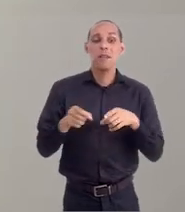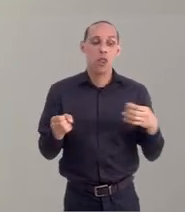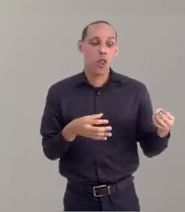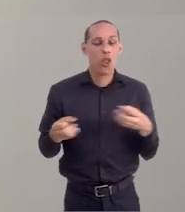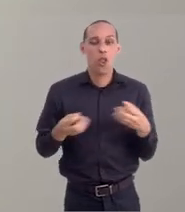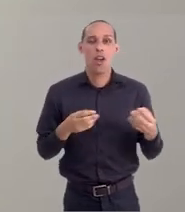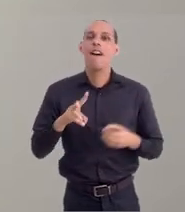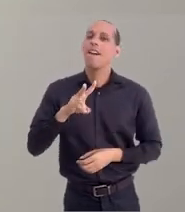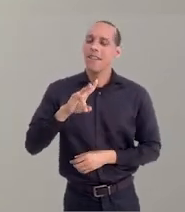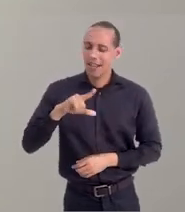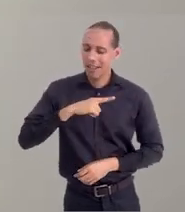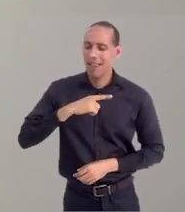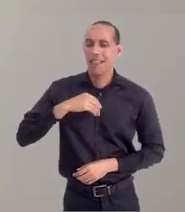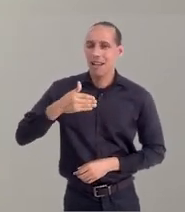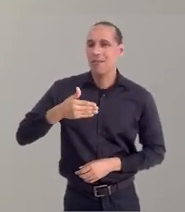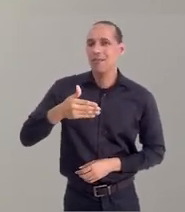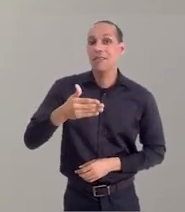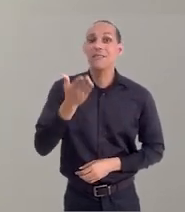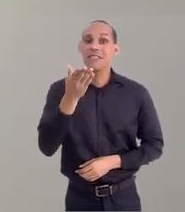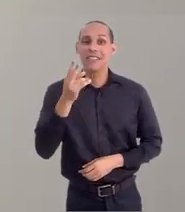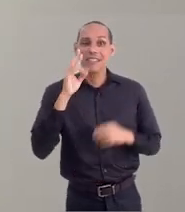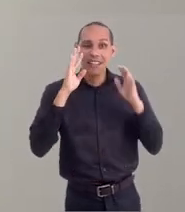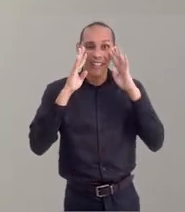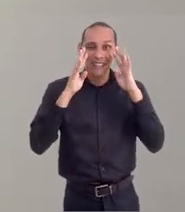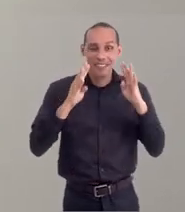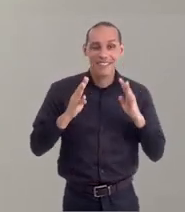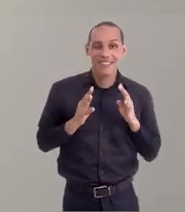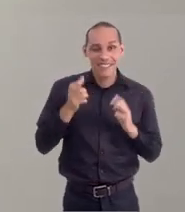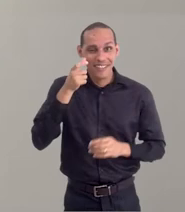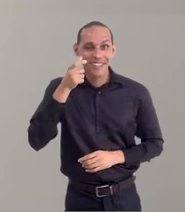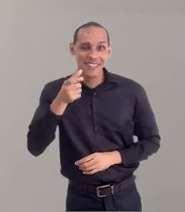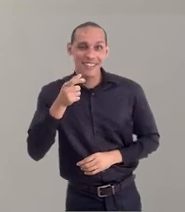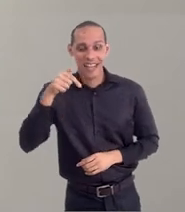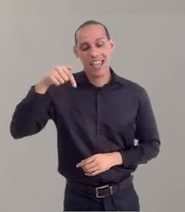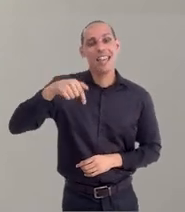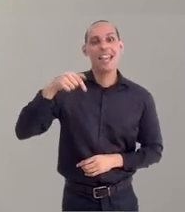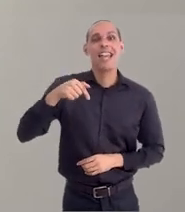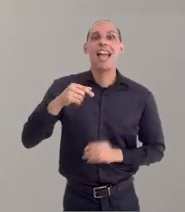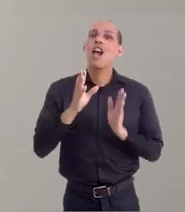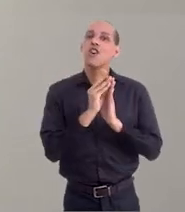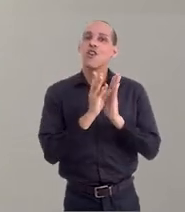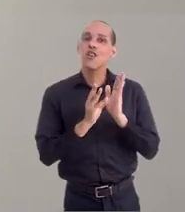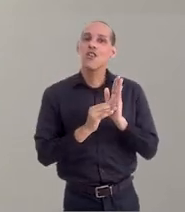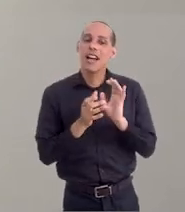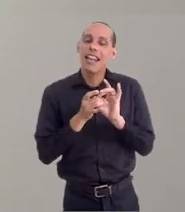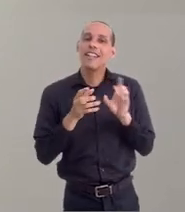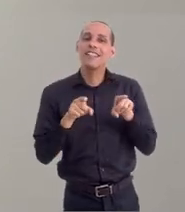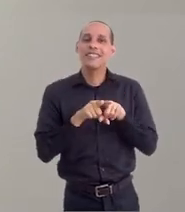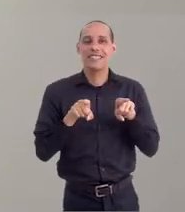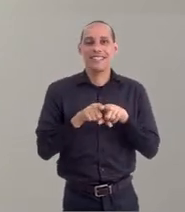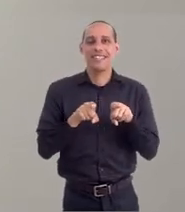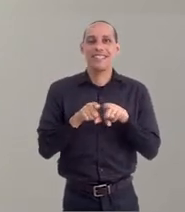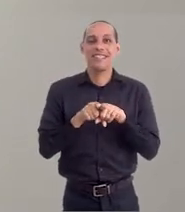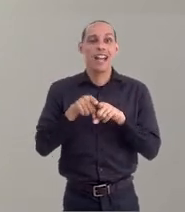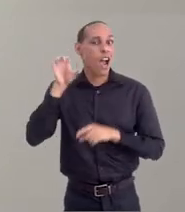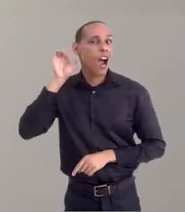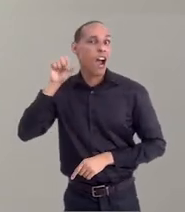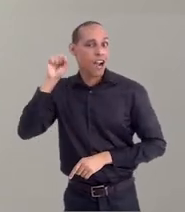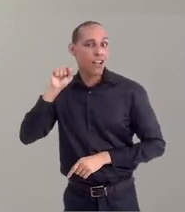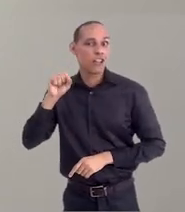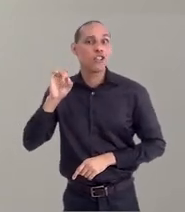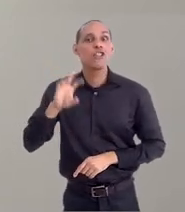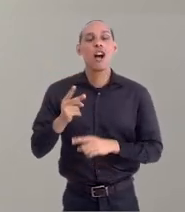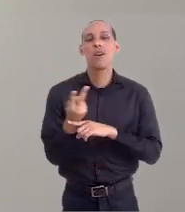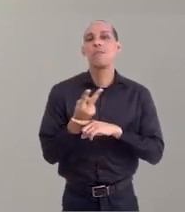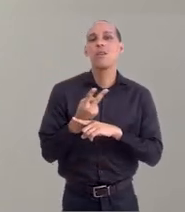inovação e as novidades que podem surgir nesse cenário. E para você que assistiu a gente até agora, lembrar que esse conteúdo também está disponível